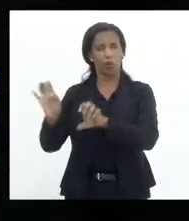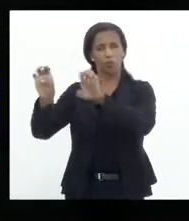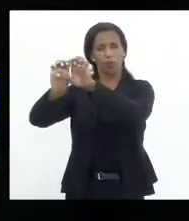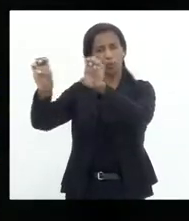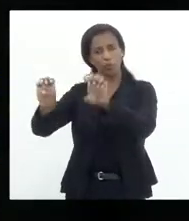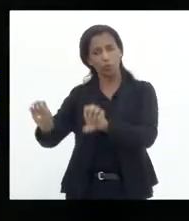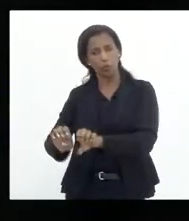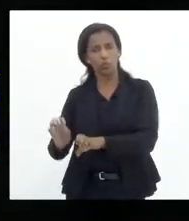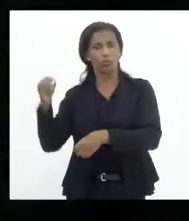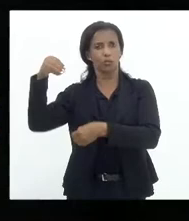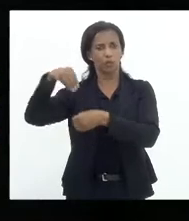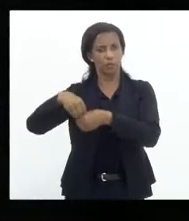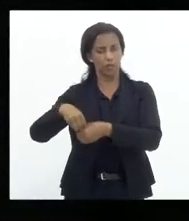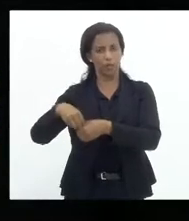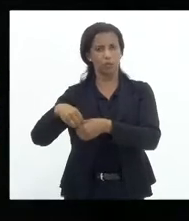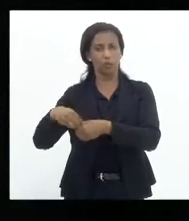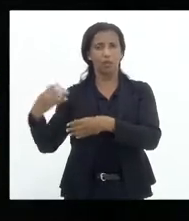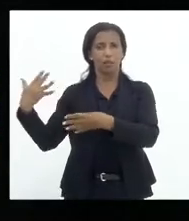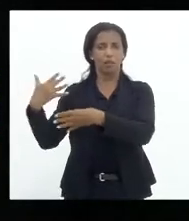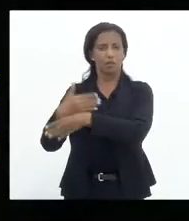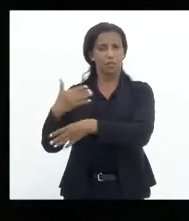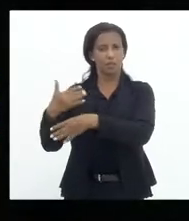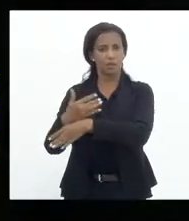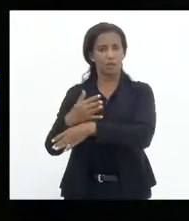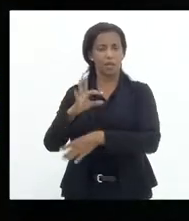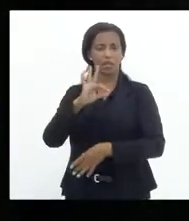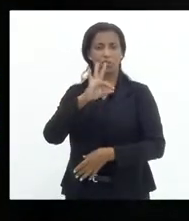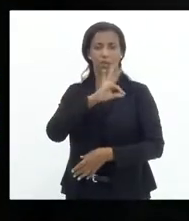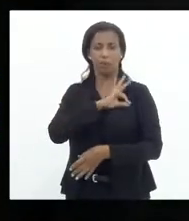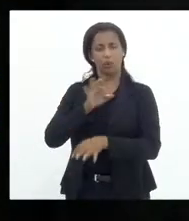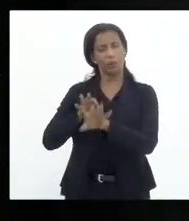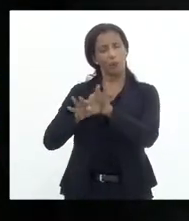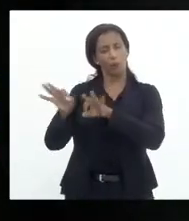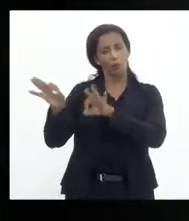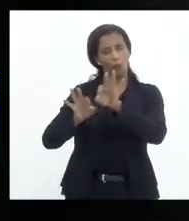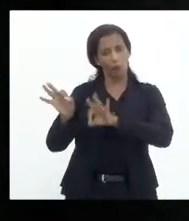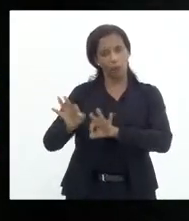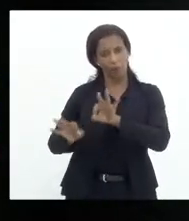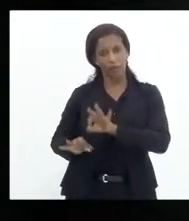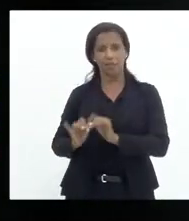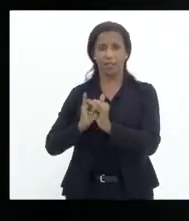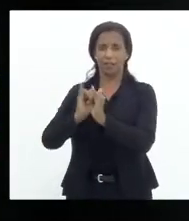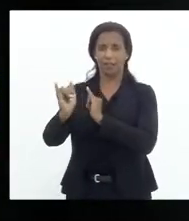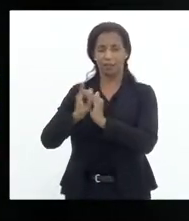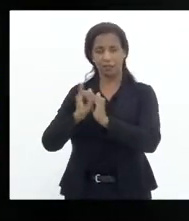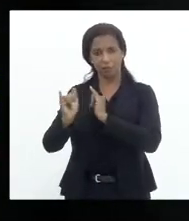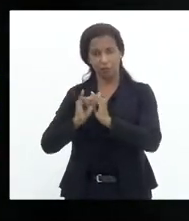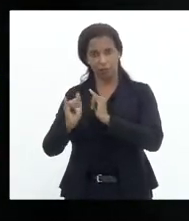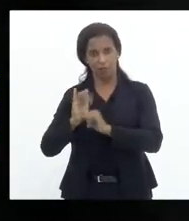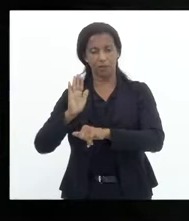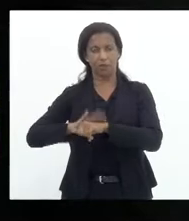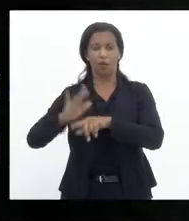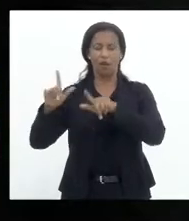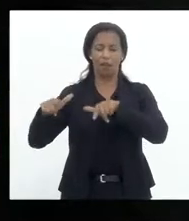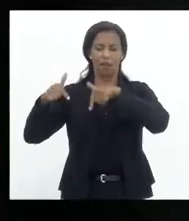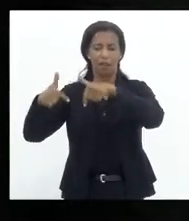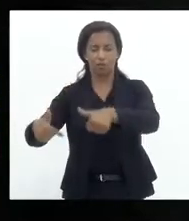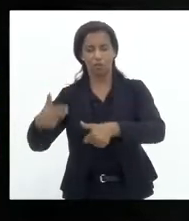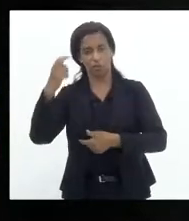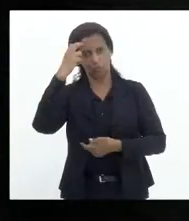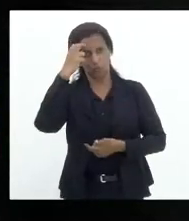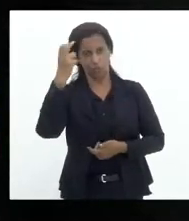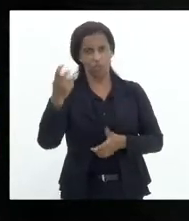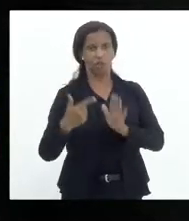estrutura dentro da cidade da polícia para que a gente possa organizar essas informações agir com inteligência